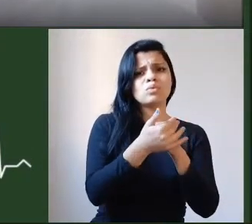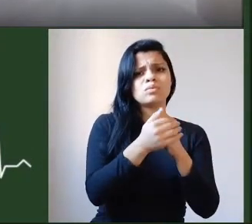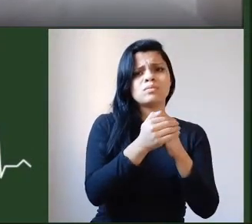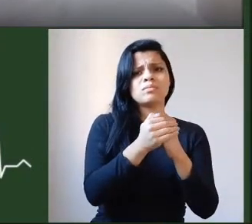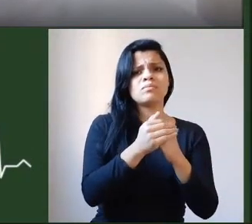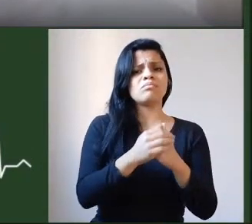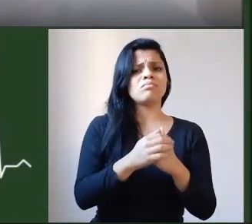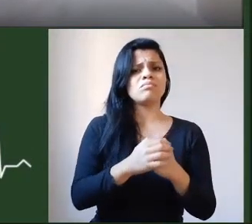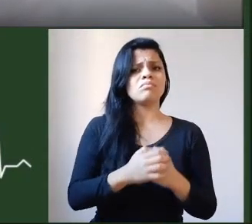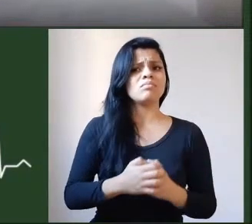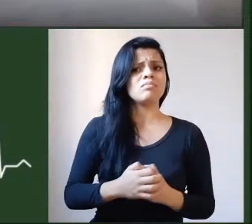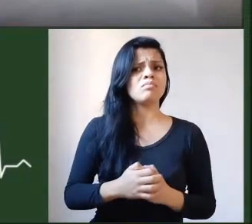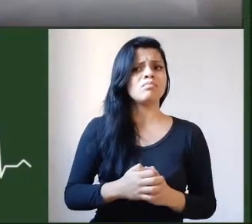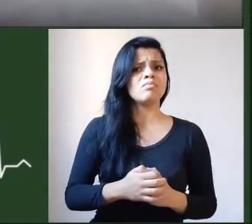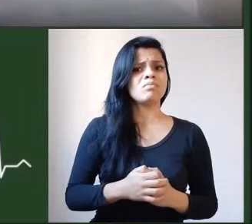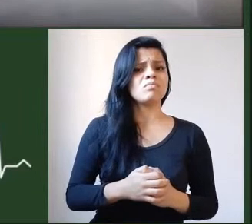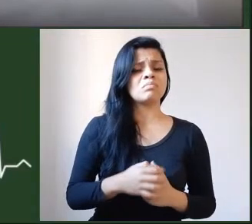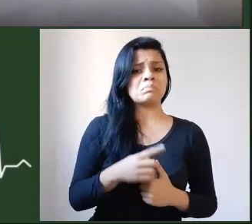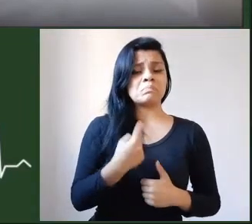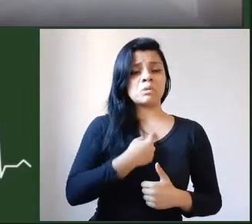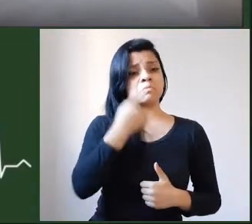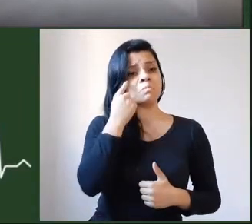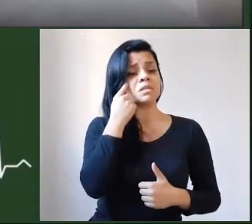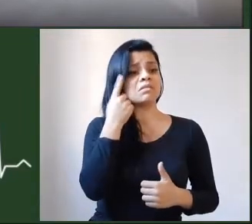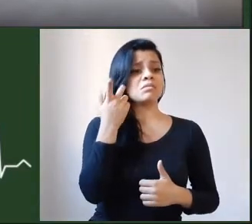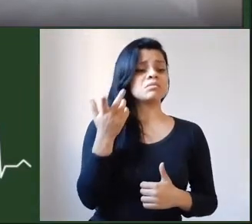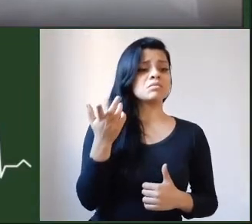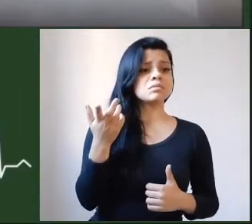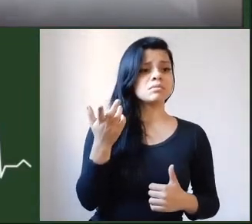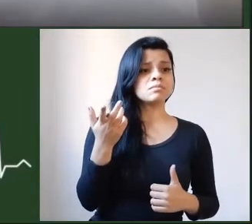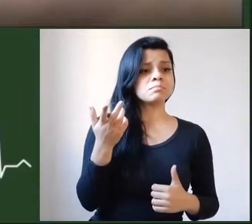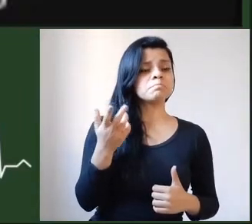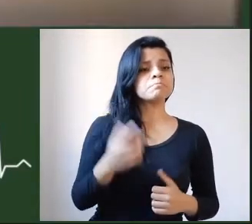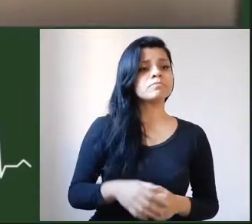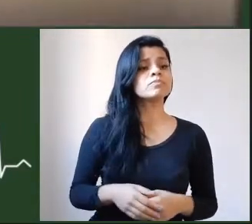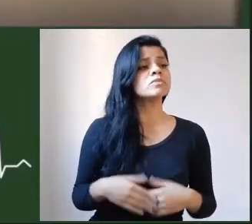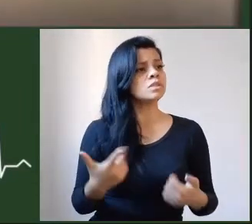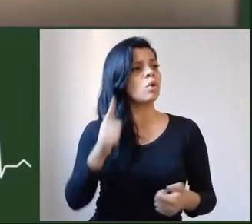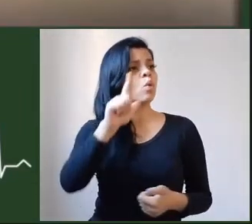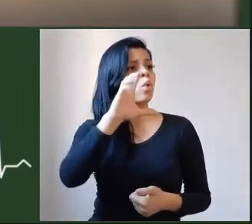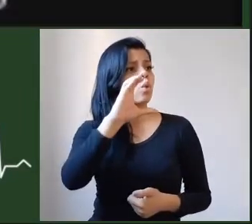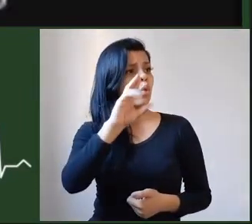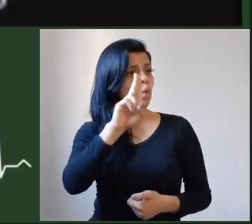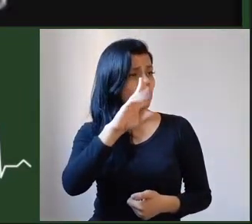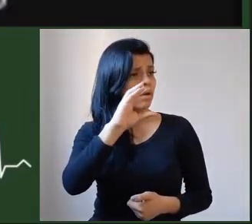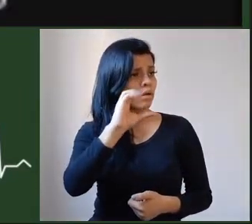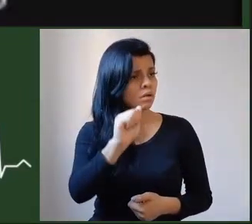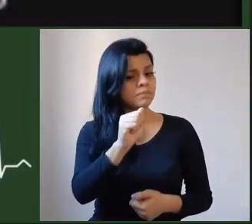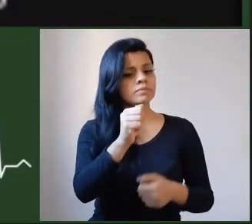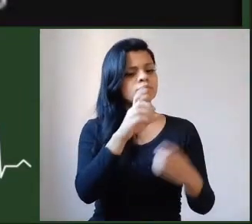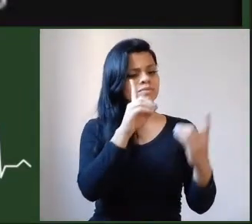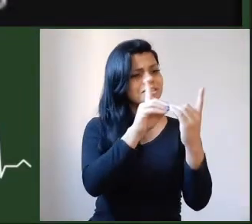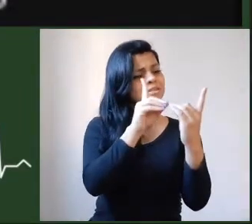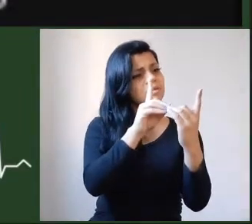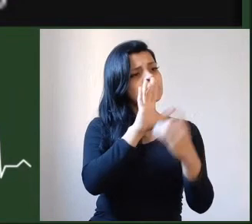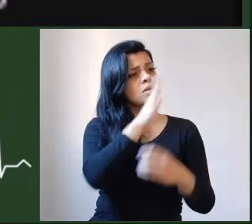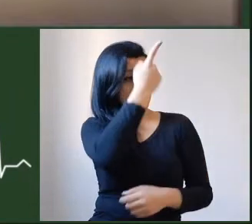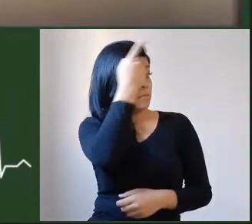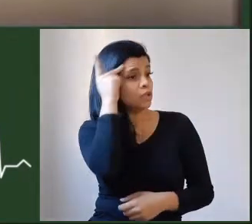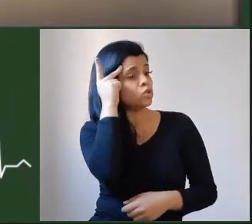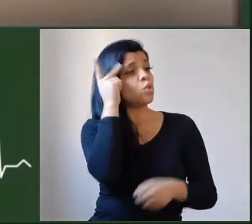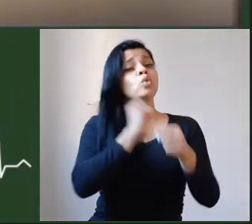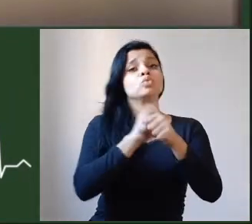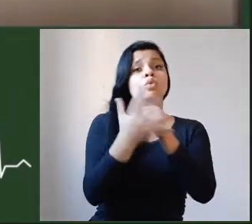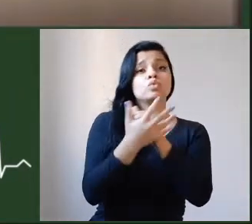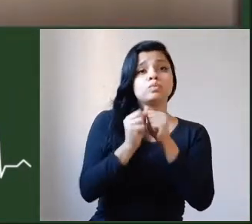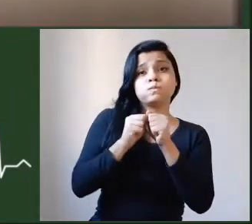em desistir e pensou, eu não vou dar conta dessa situação? Conta um pouquinho melhor como que foi isso. Não,